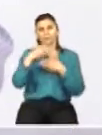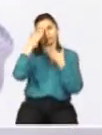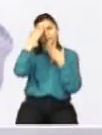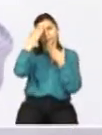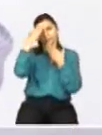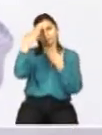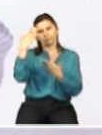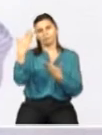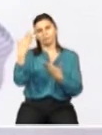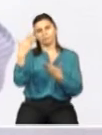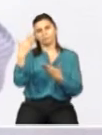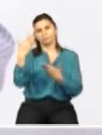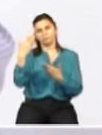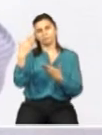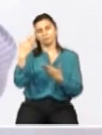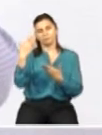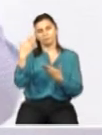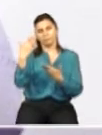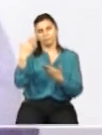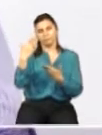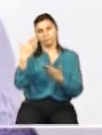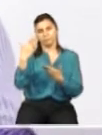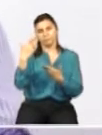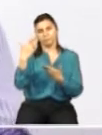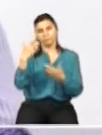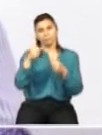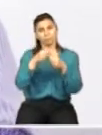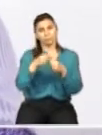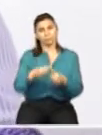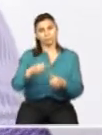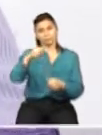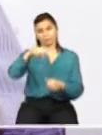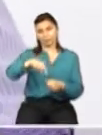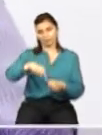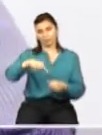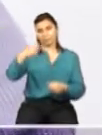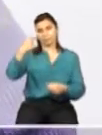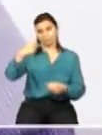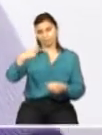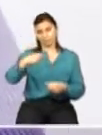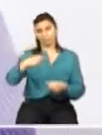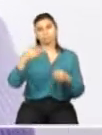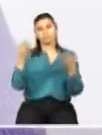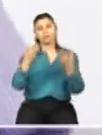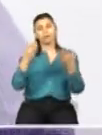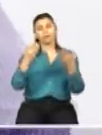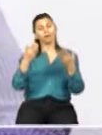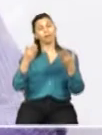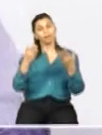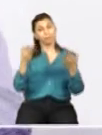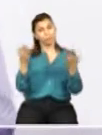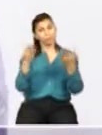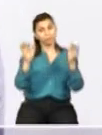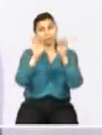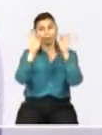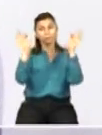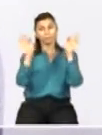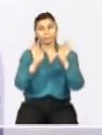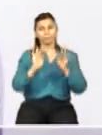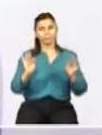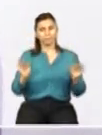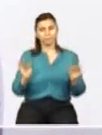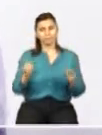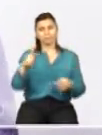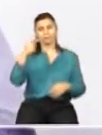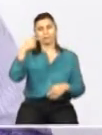Gratidão por estar em Sete Lagoas e estar nesse momento feliz, onde a cidade